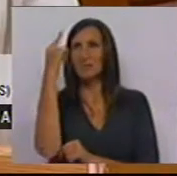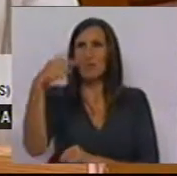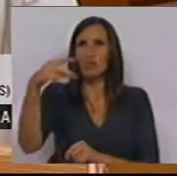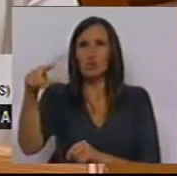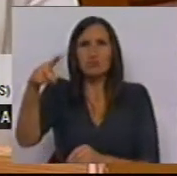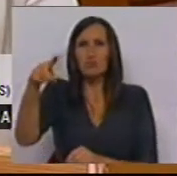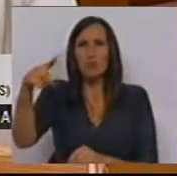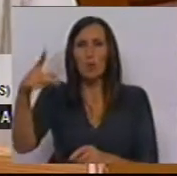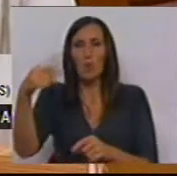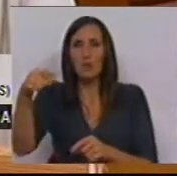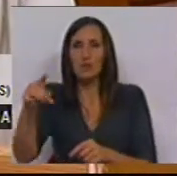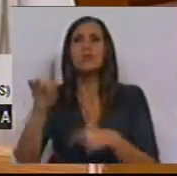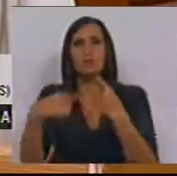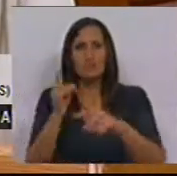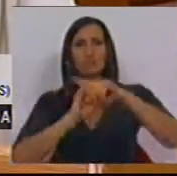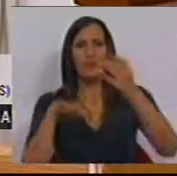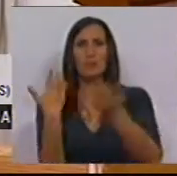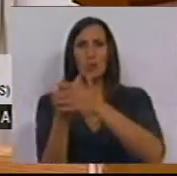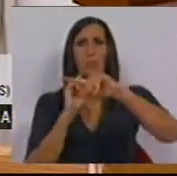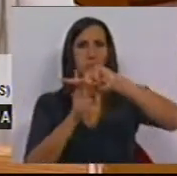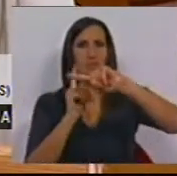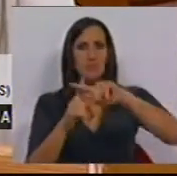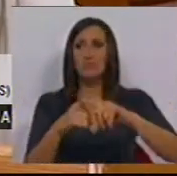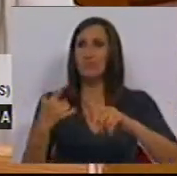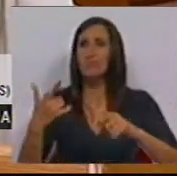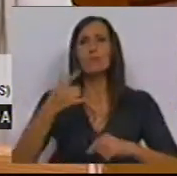únicas, tiveram depois frutos.